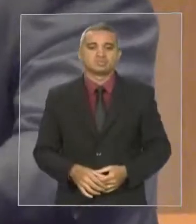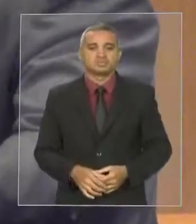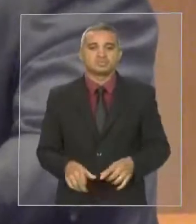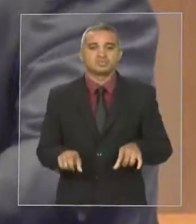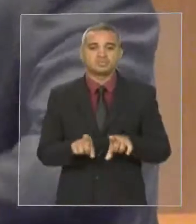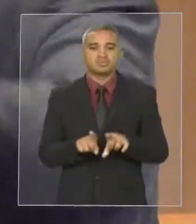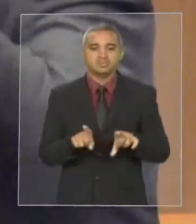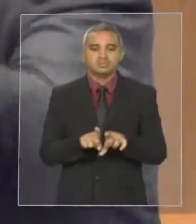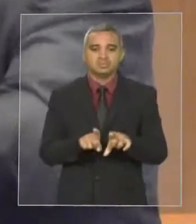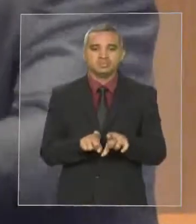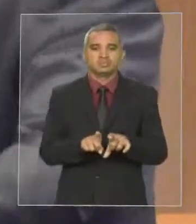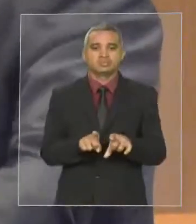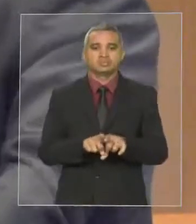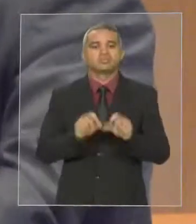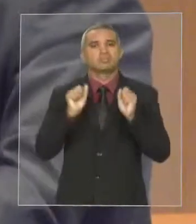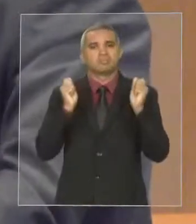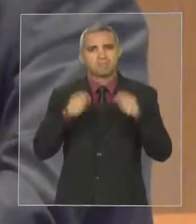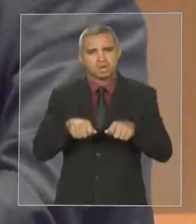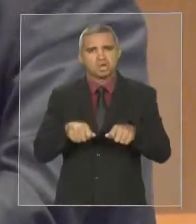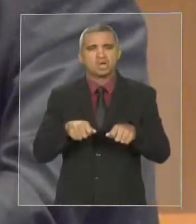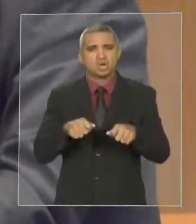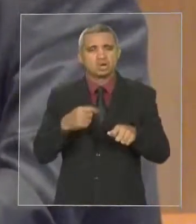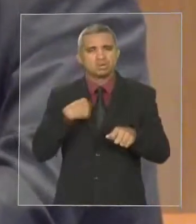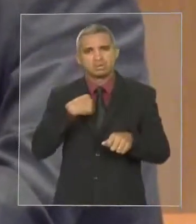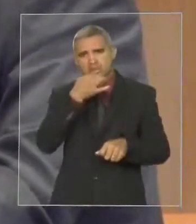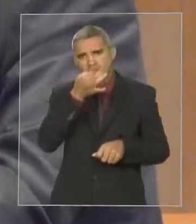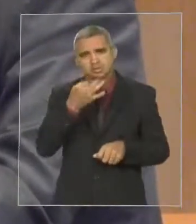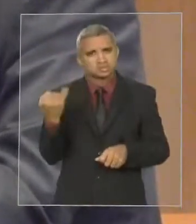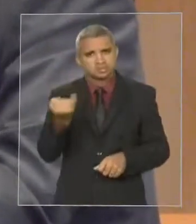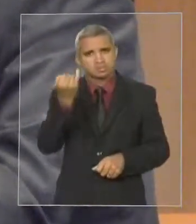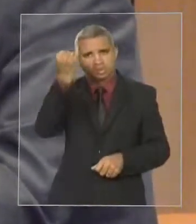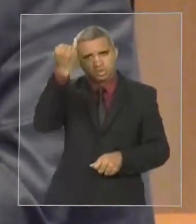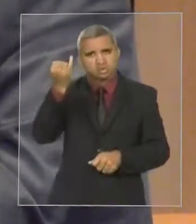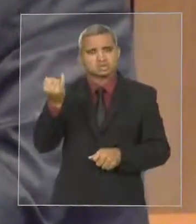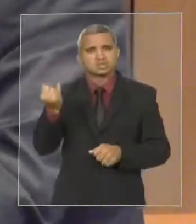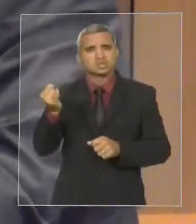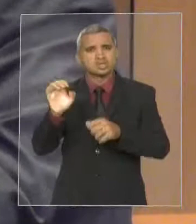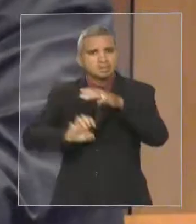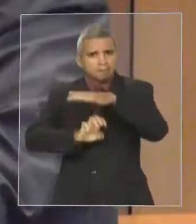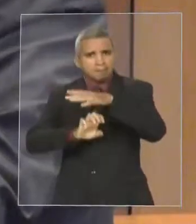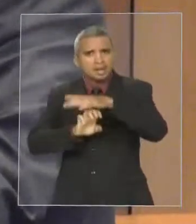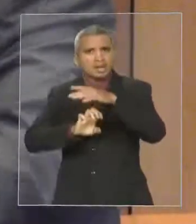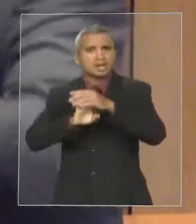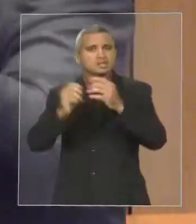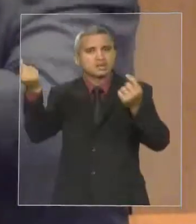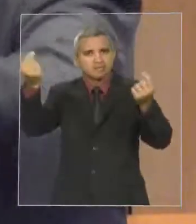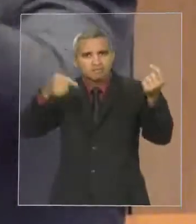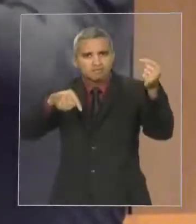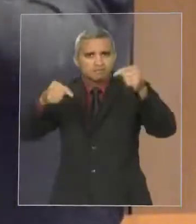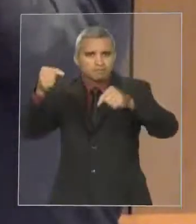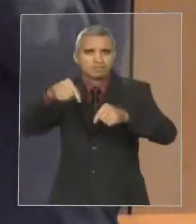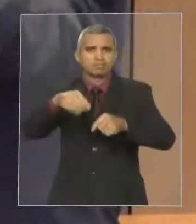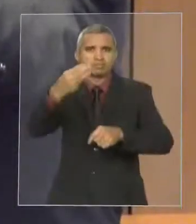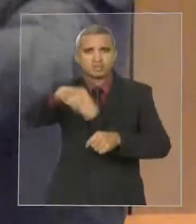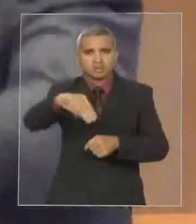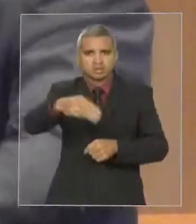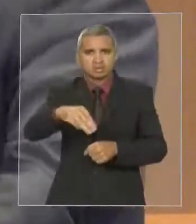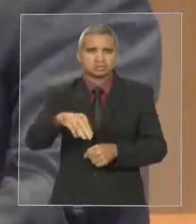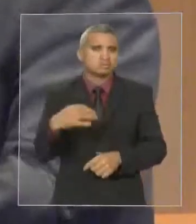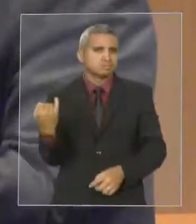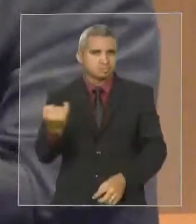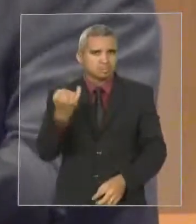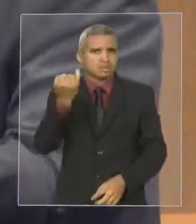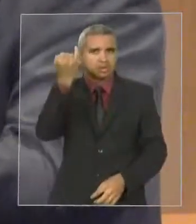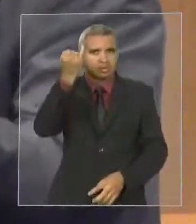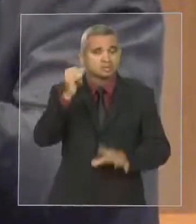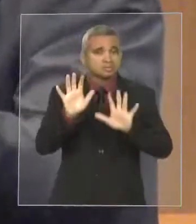altamente positivo, podem, de fato, dinamizar a nossa economia, podem gerar uma cadeia produtiva,